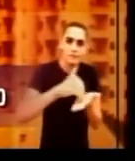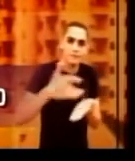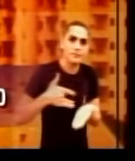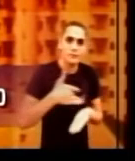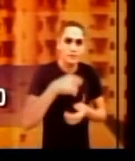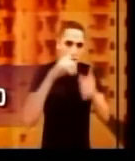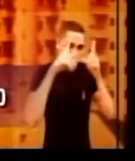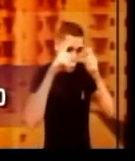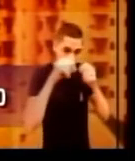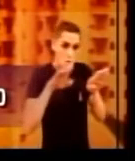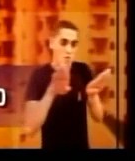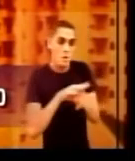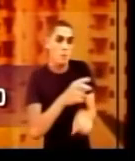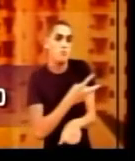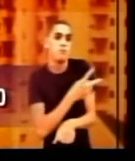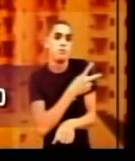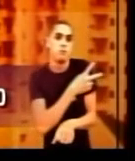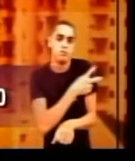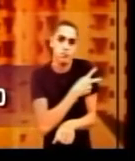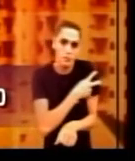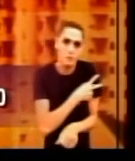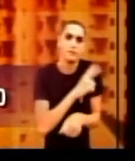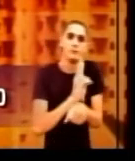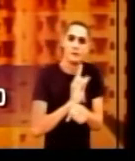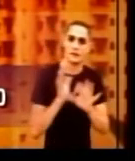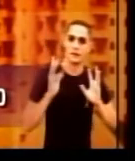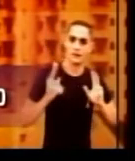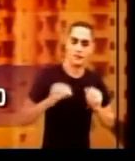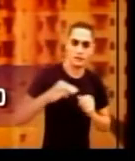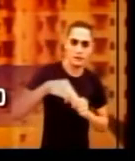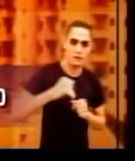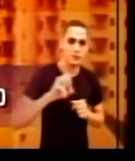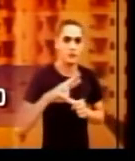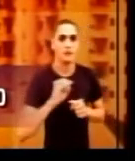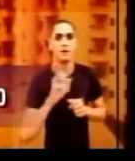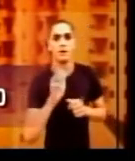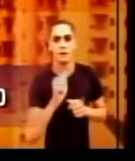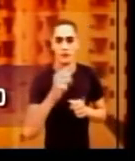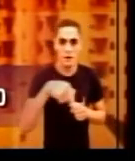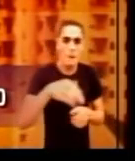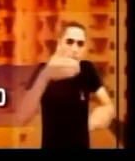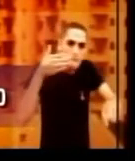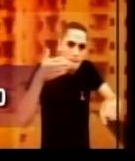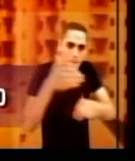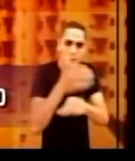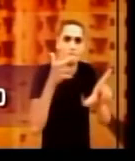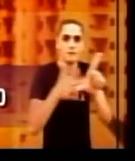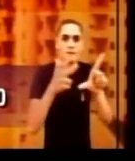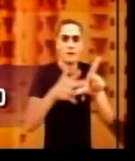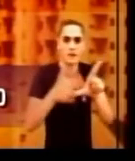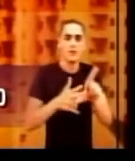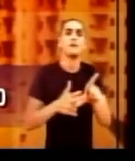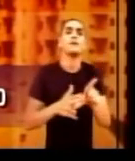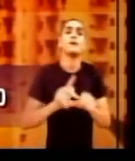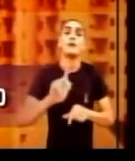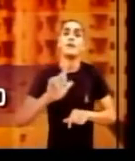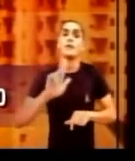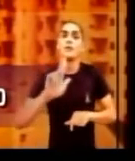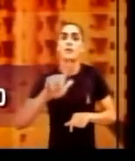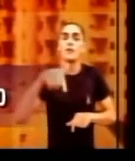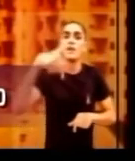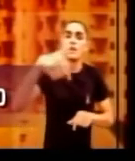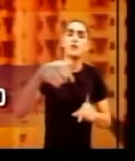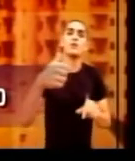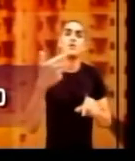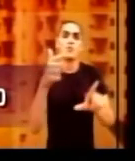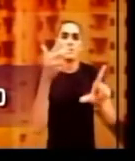e da gerente de Vigilância Sanitária de Rio Preto, a Miriam Volk, que participaram dessa transmissão. E a nossa próxima